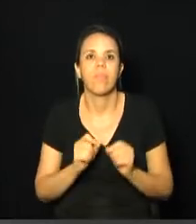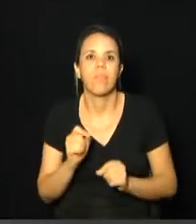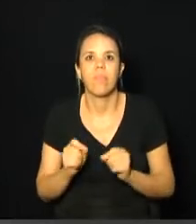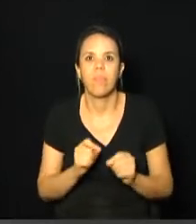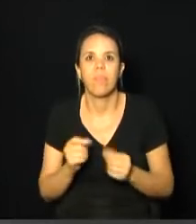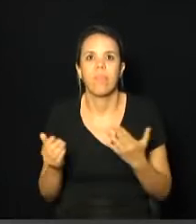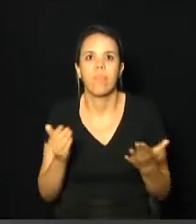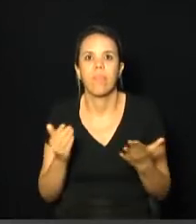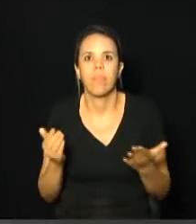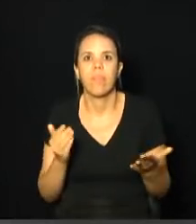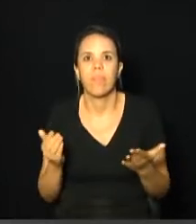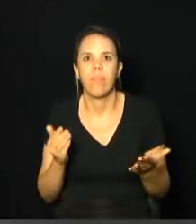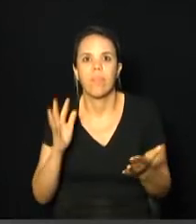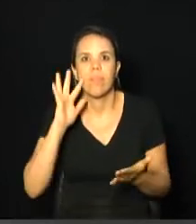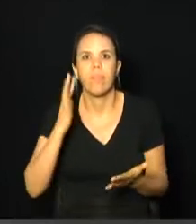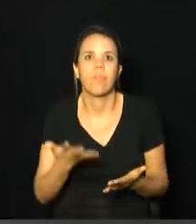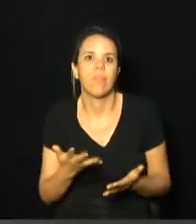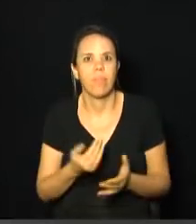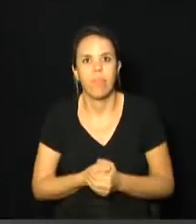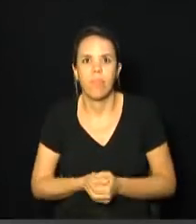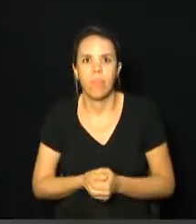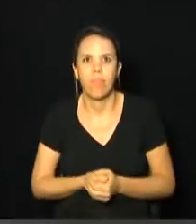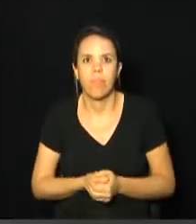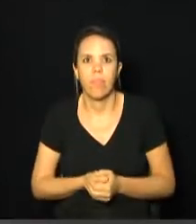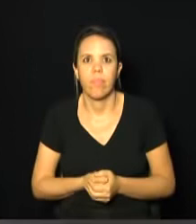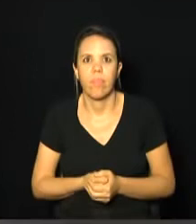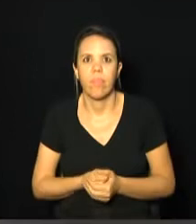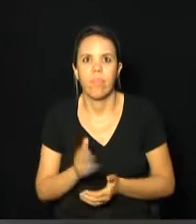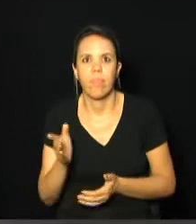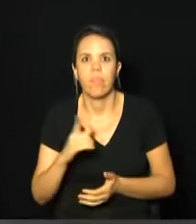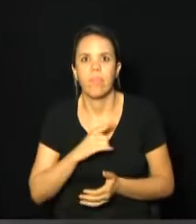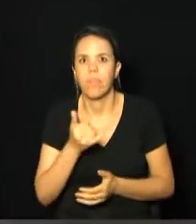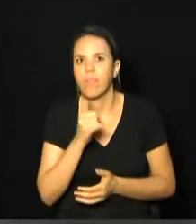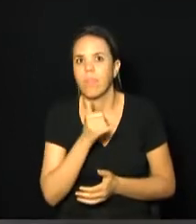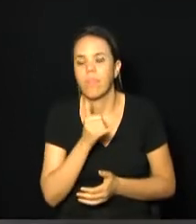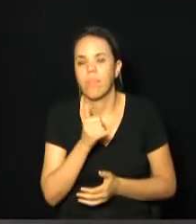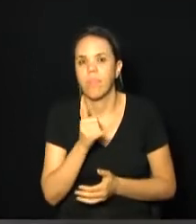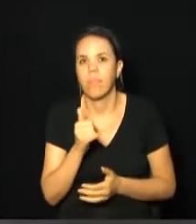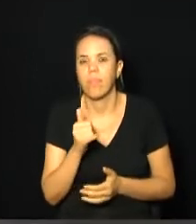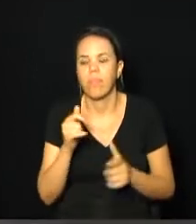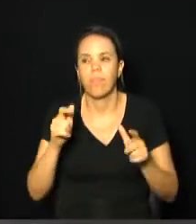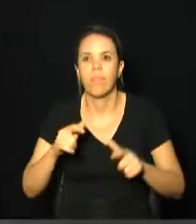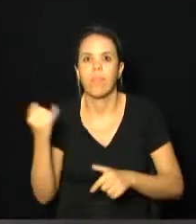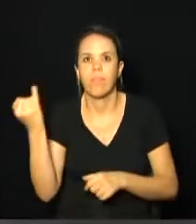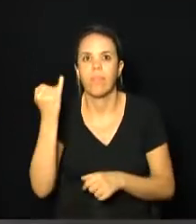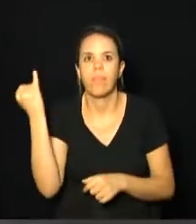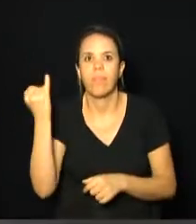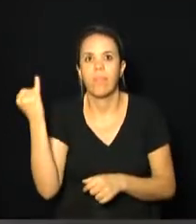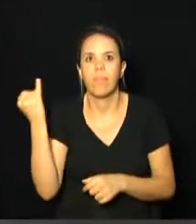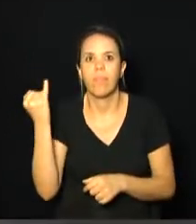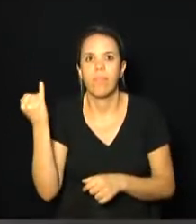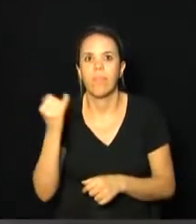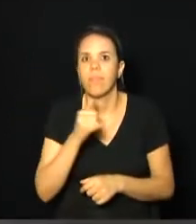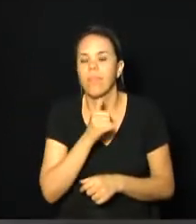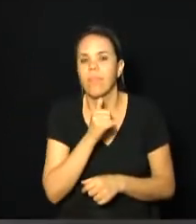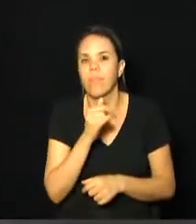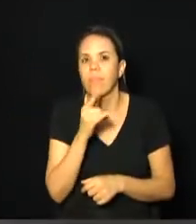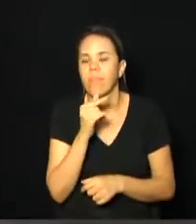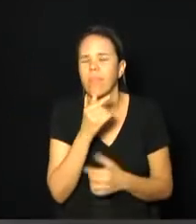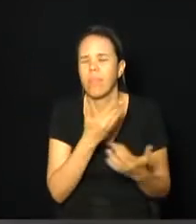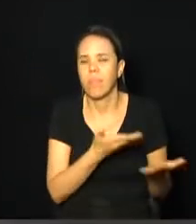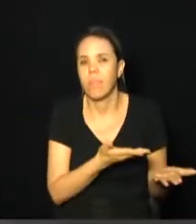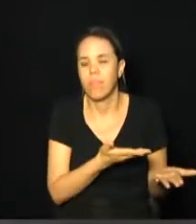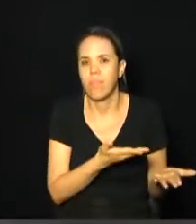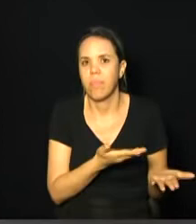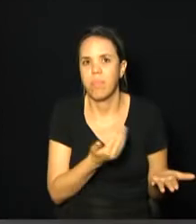Qual que seria a solução? Se já tem a energia para o cara, que é uma das coisas mais importantes, que é a energia e a água. A água eu